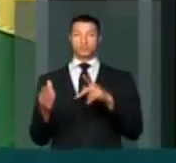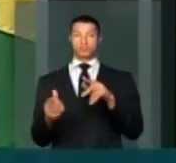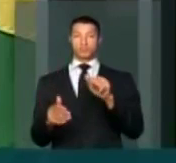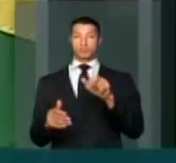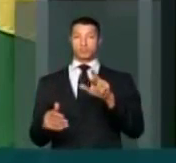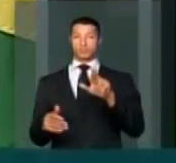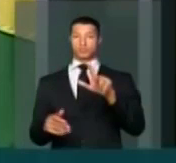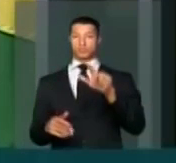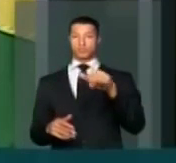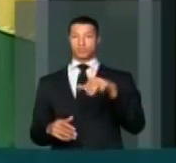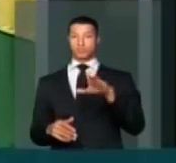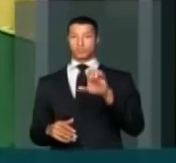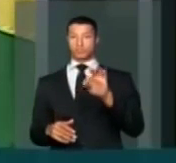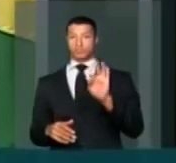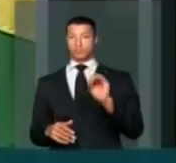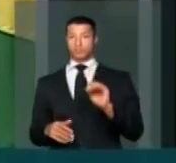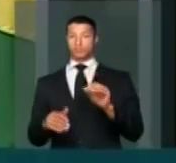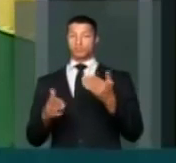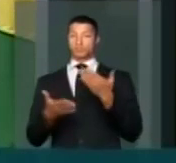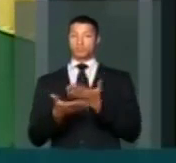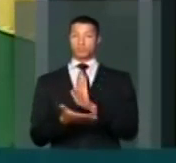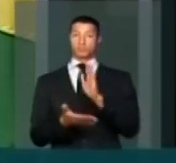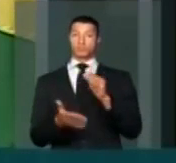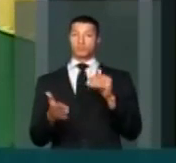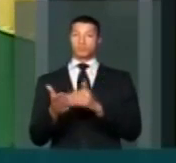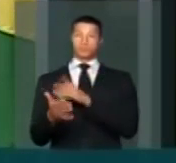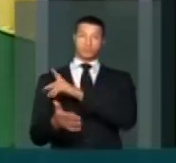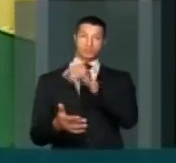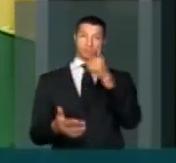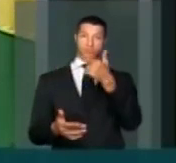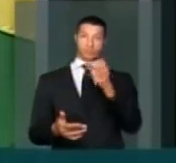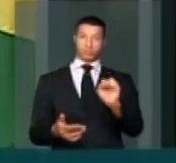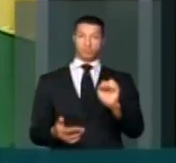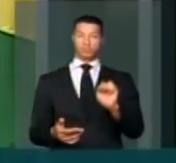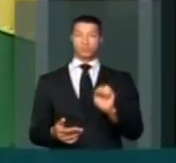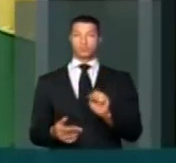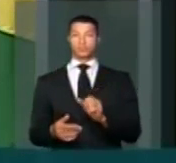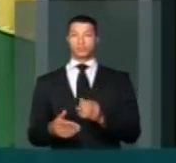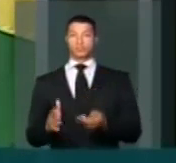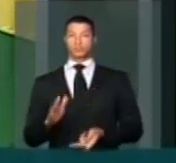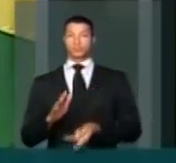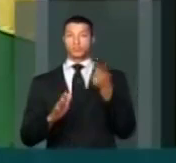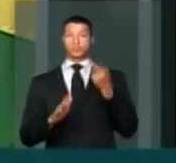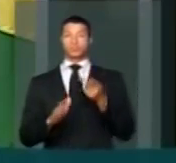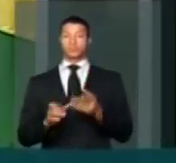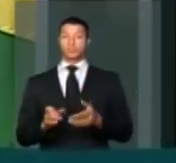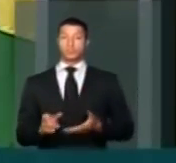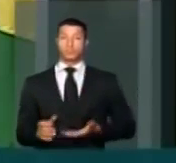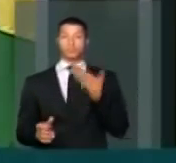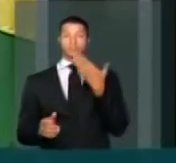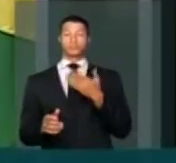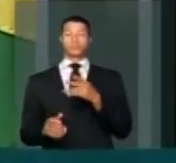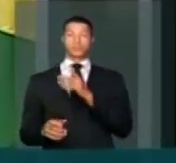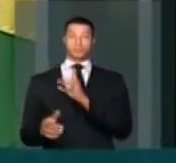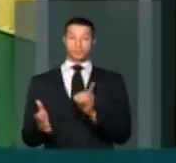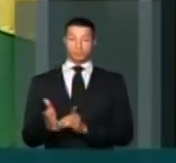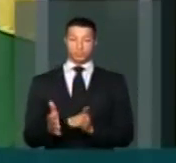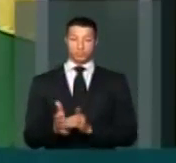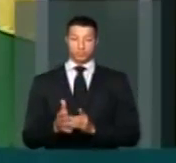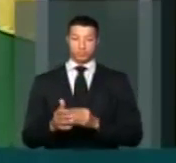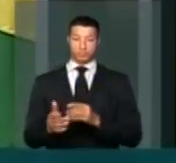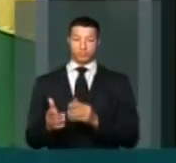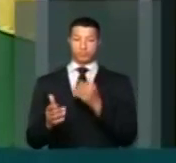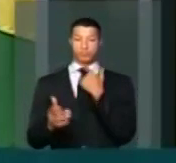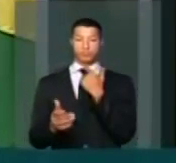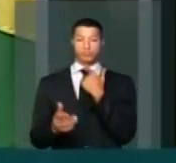Parlamento. Nesse sentido, a aprovação no último dia 28, nesse plenário, de projeto que susta o decreto presidencial que